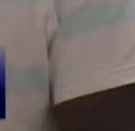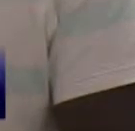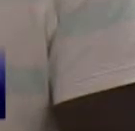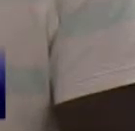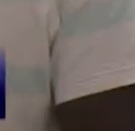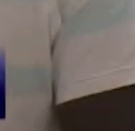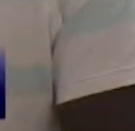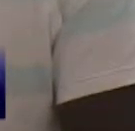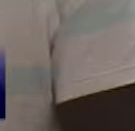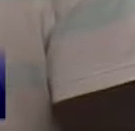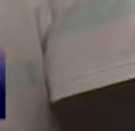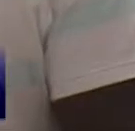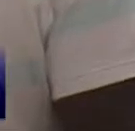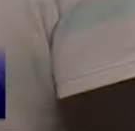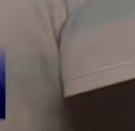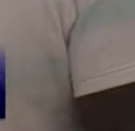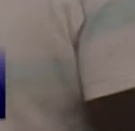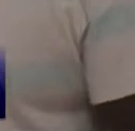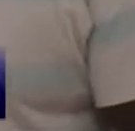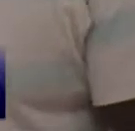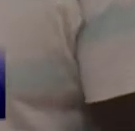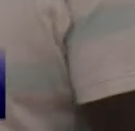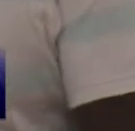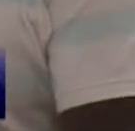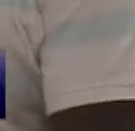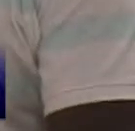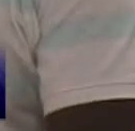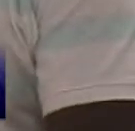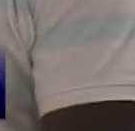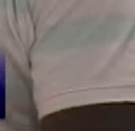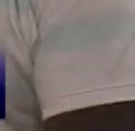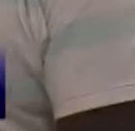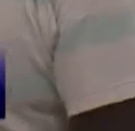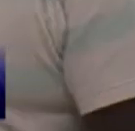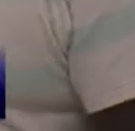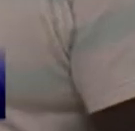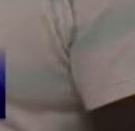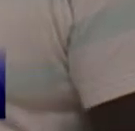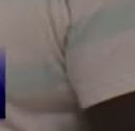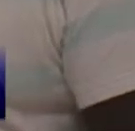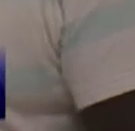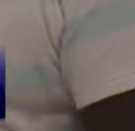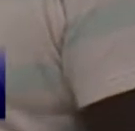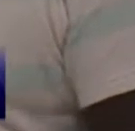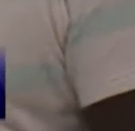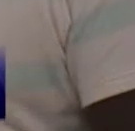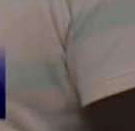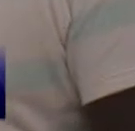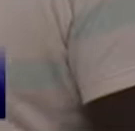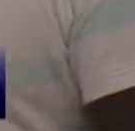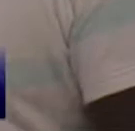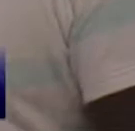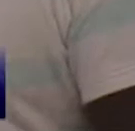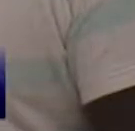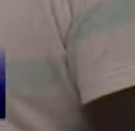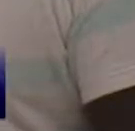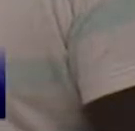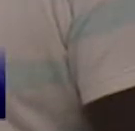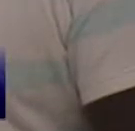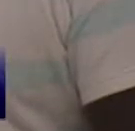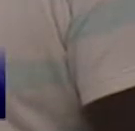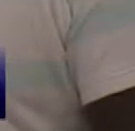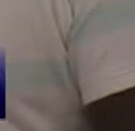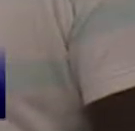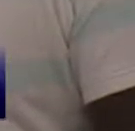cobrando direto, não responde. Resolvi eu começar a ligar pessoalmente. Ligo e ninguém atende. Deixo o meu telefone e